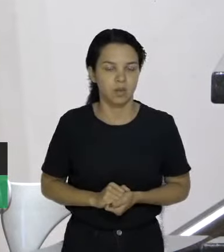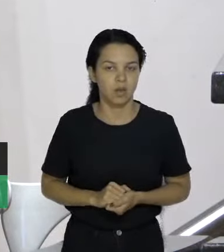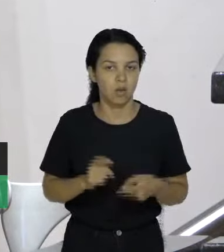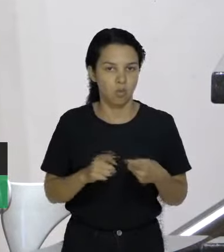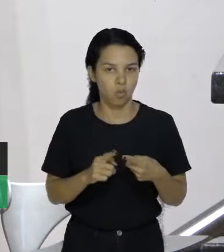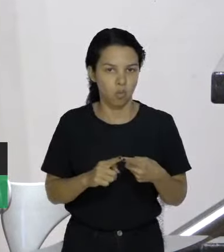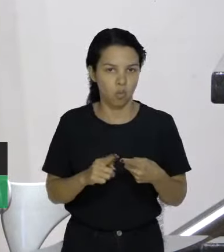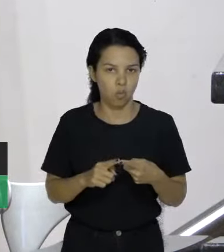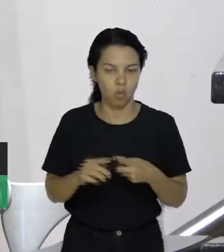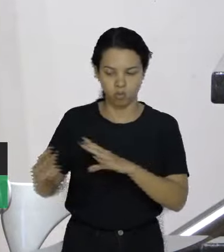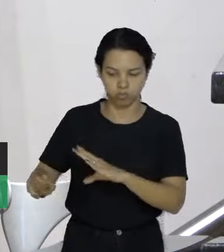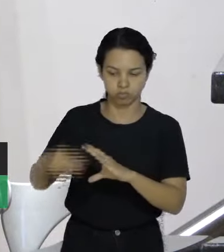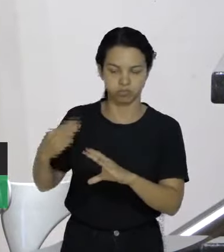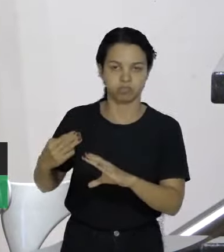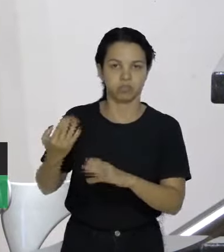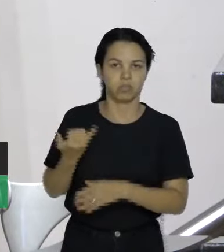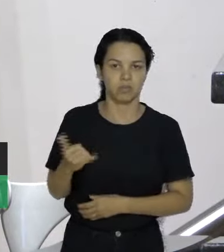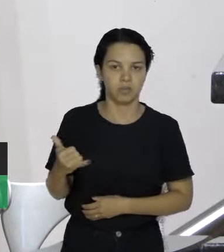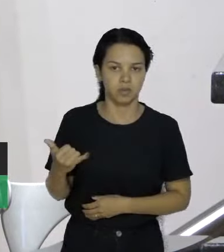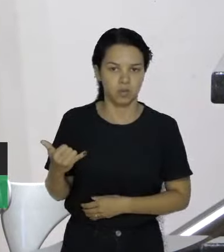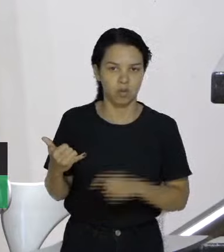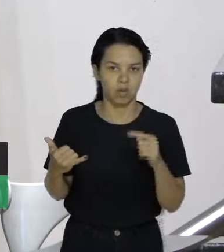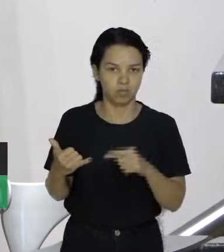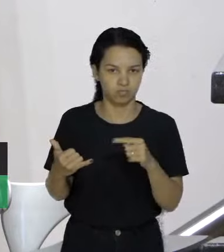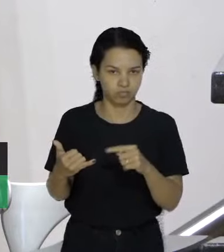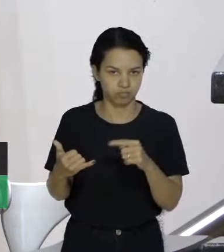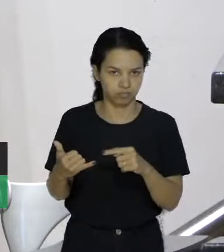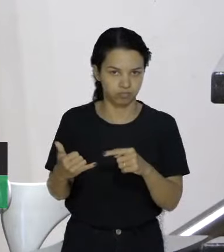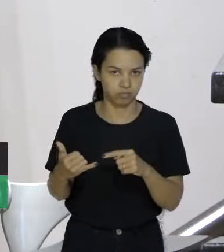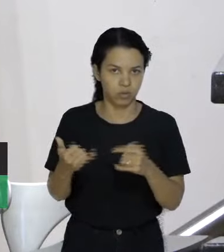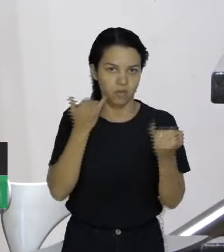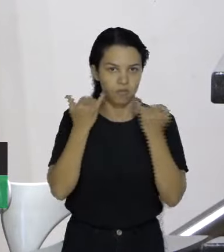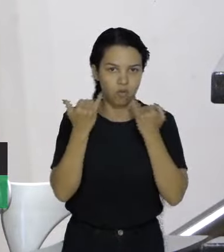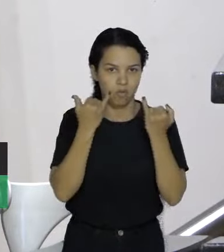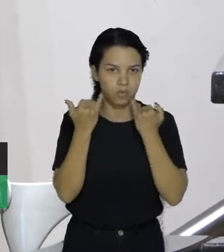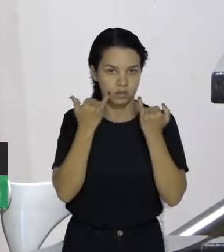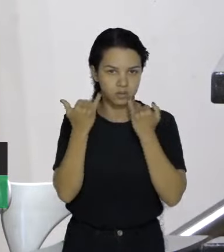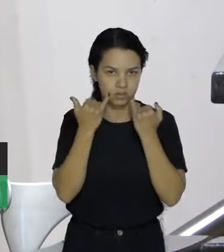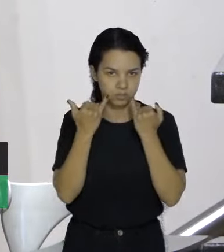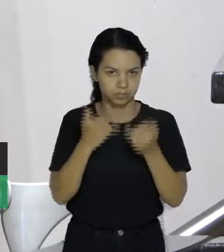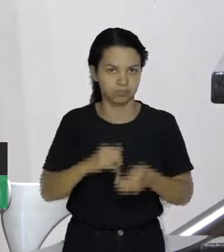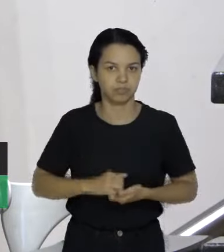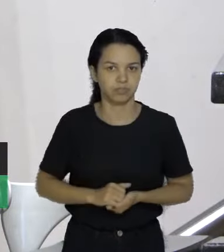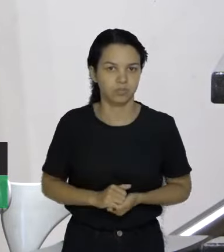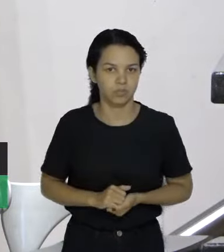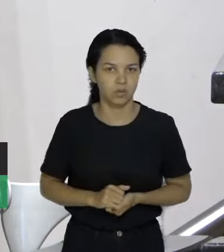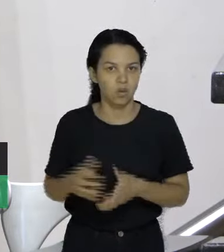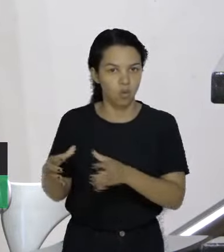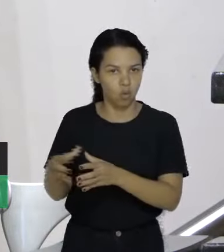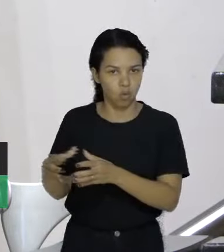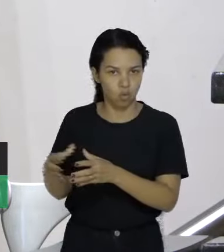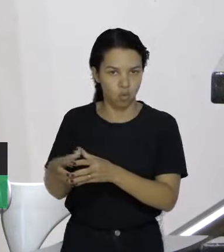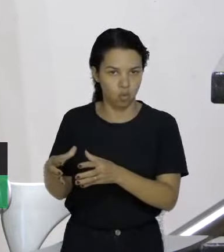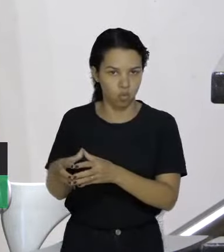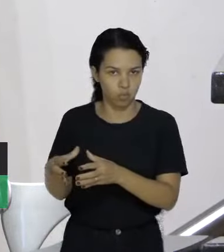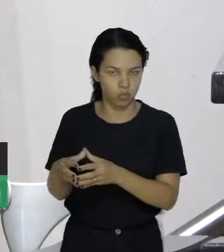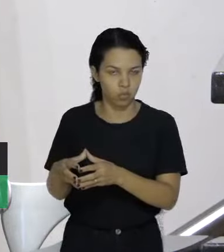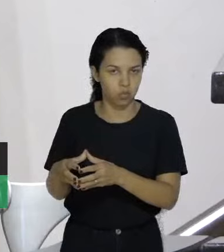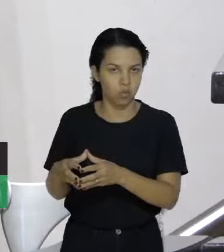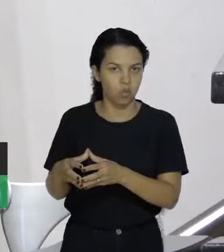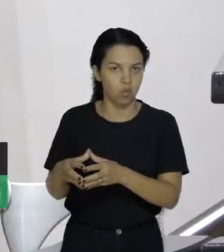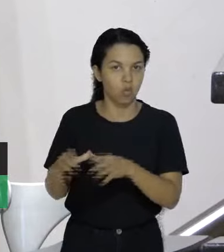informação da parte dos companheiros da equipe do escritório Regional da cidade de